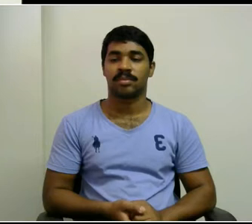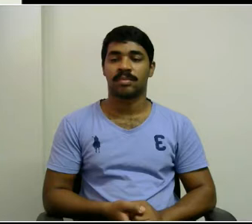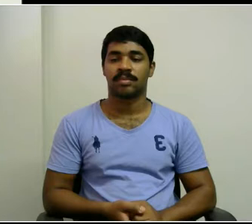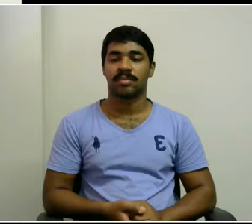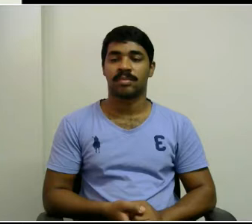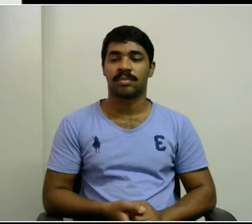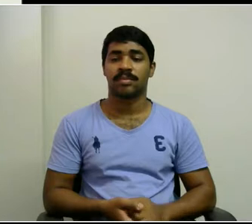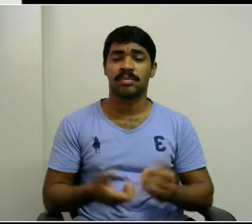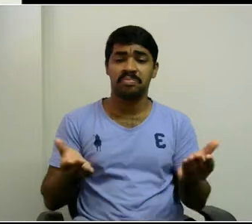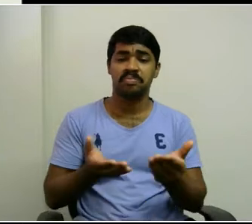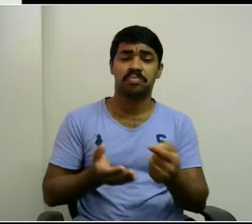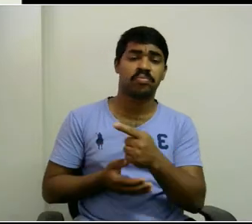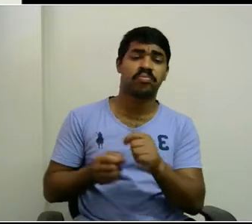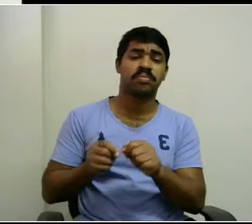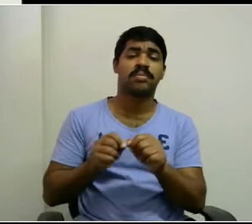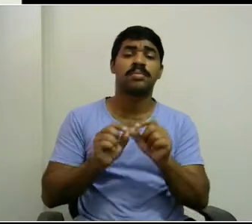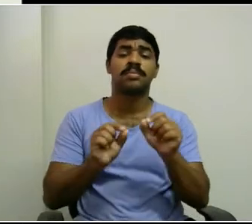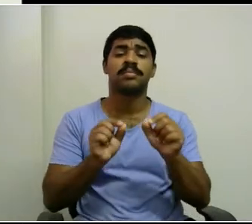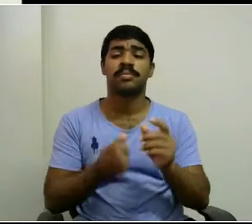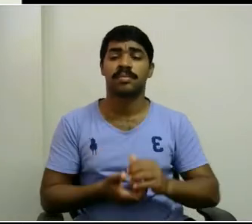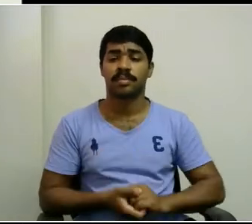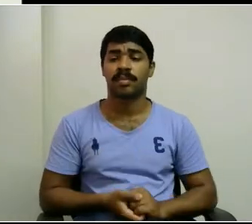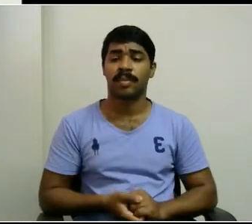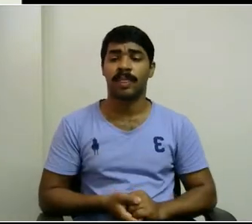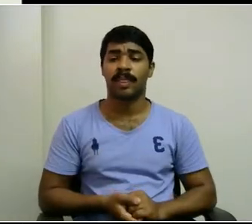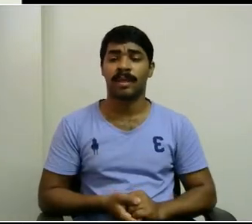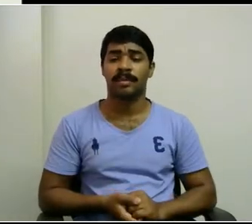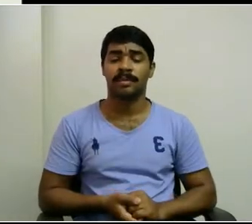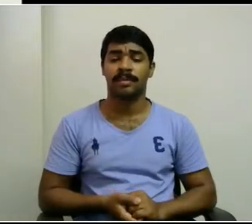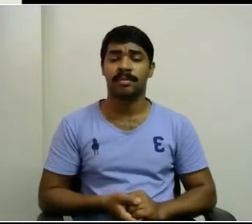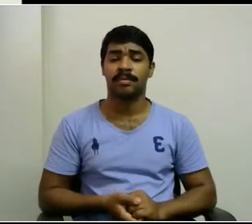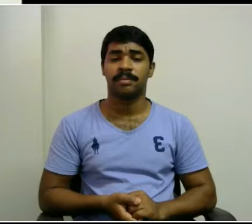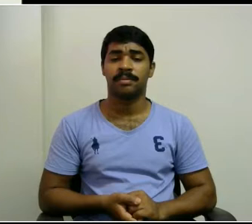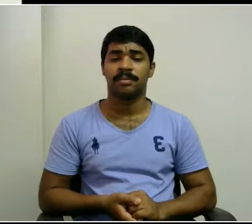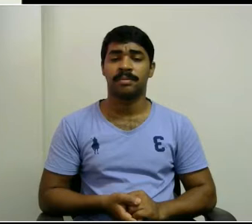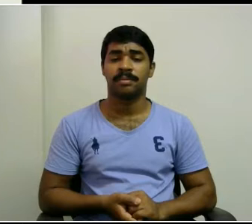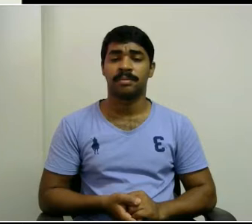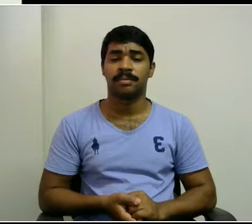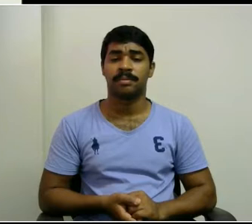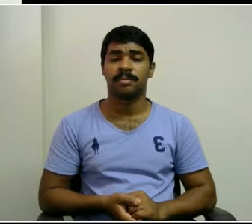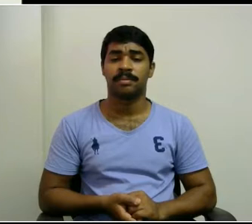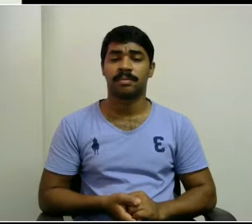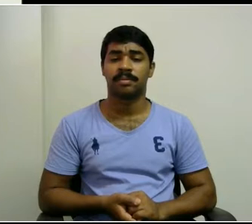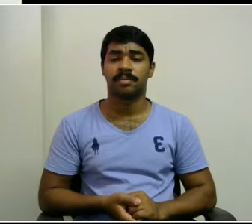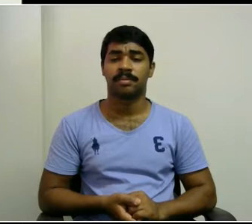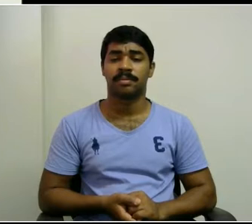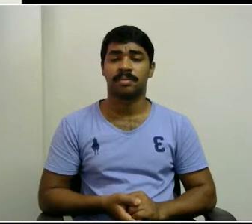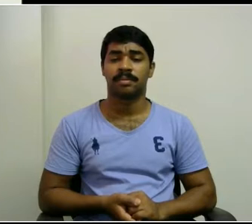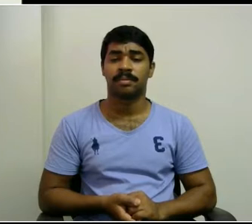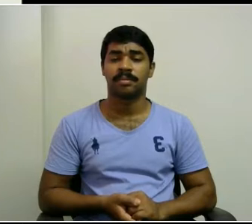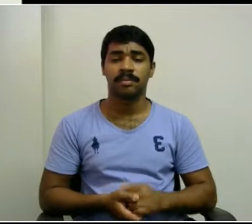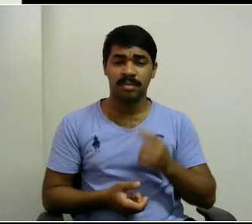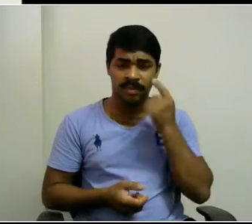Aí aqui, ó, né, a gente vai ter que primeiro fazer 1 menos, na verdade isso aqui é